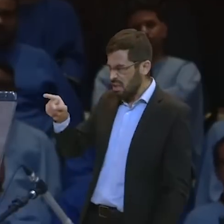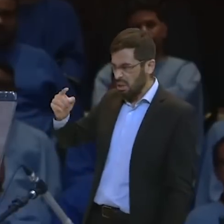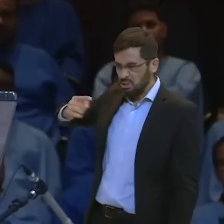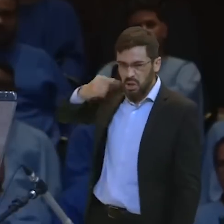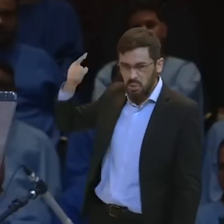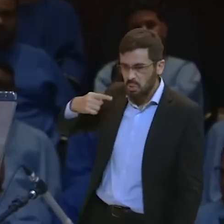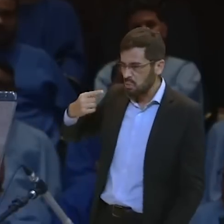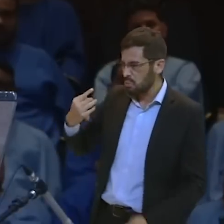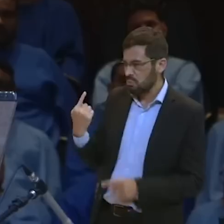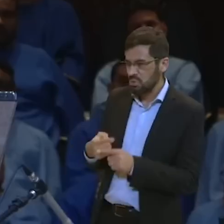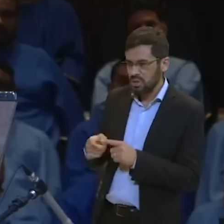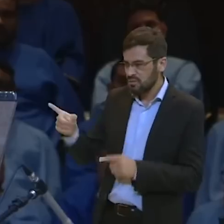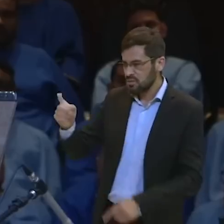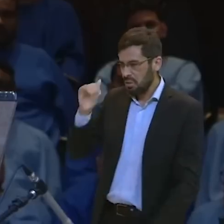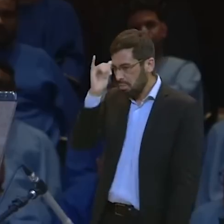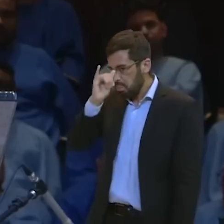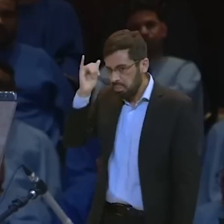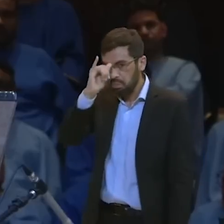Para que isso?